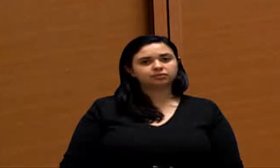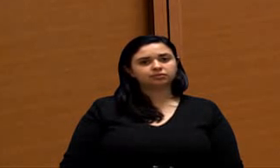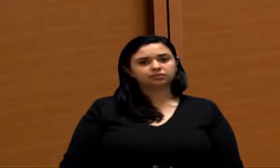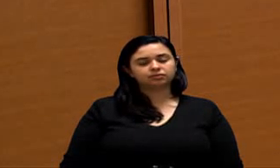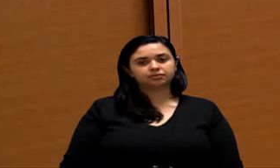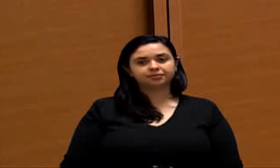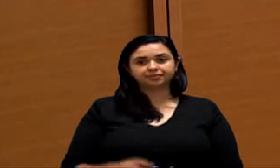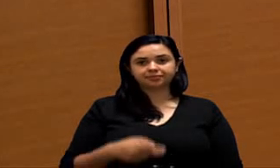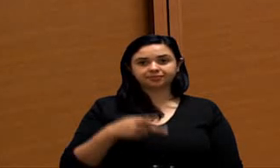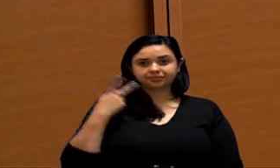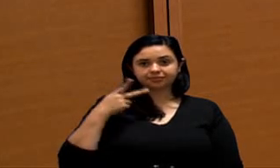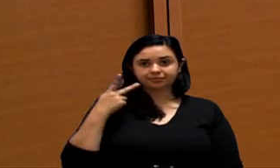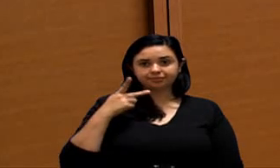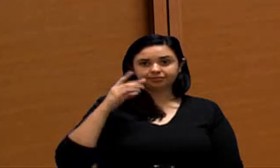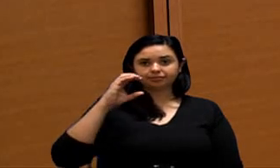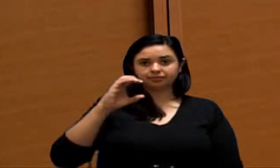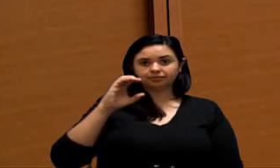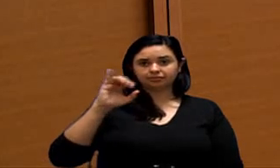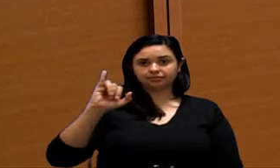Vereador Cícero.